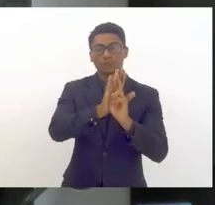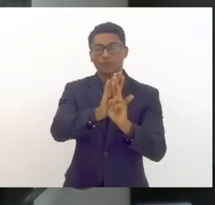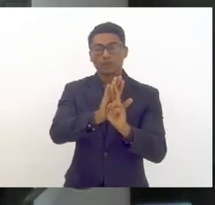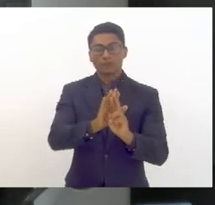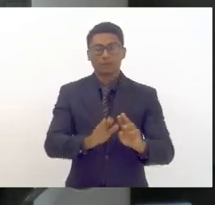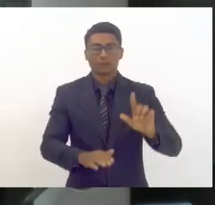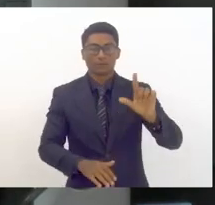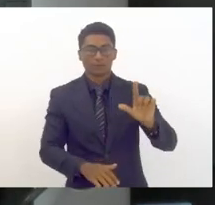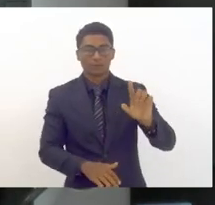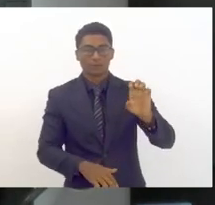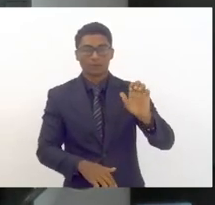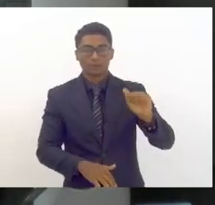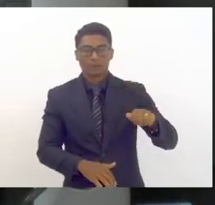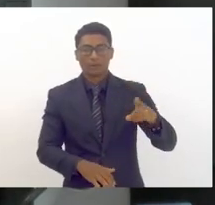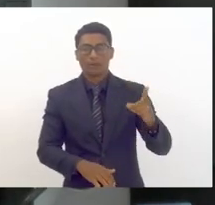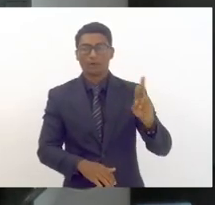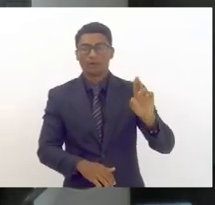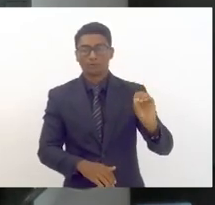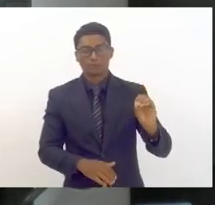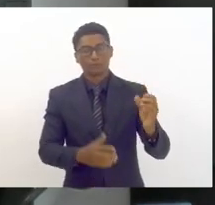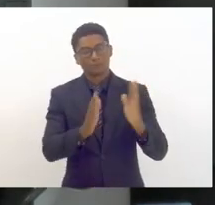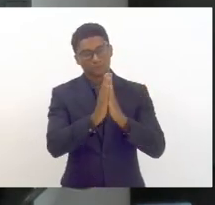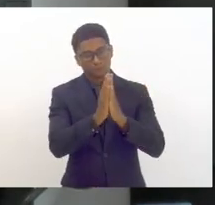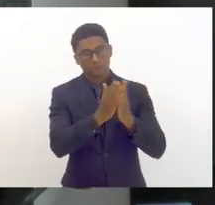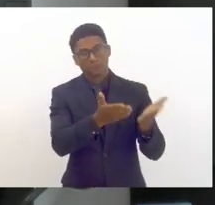Leandro, por gentileza.